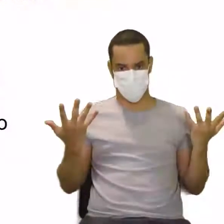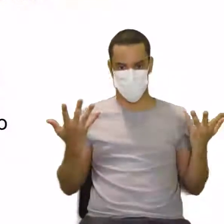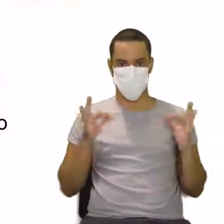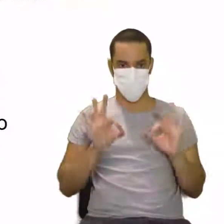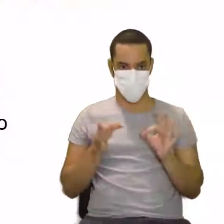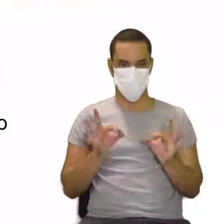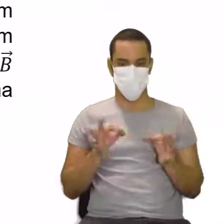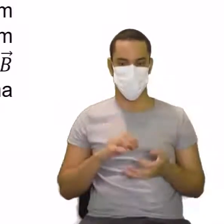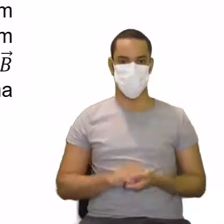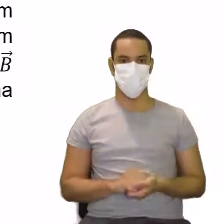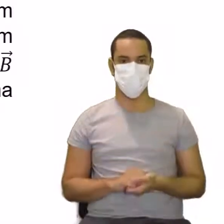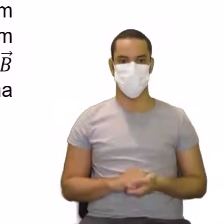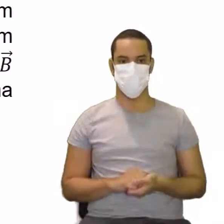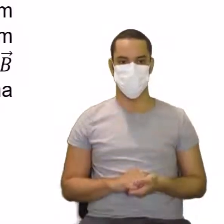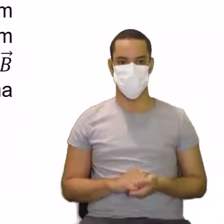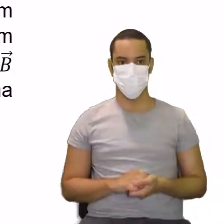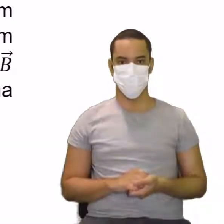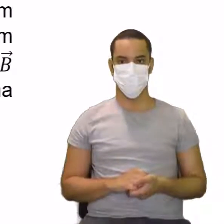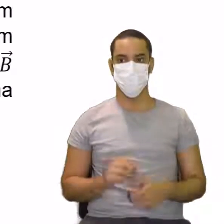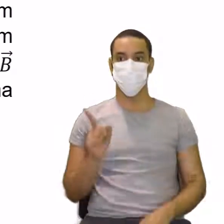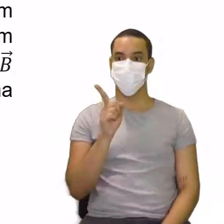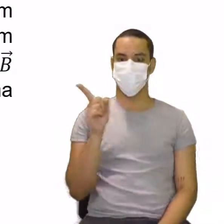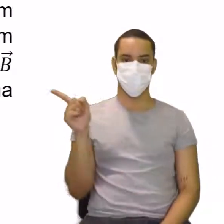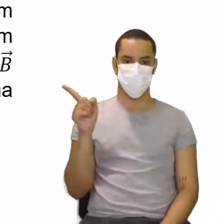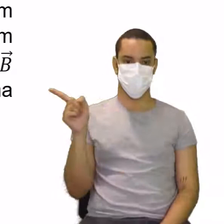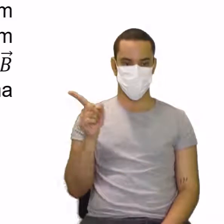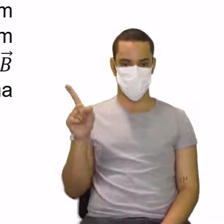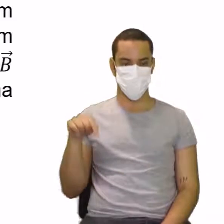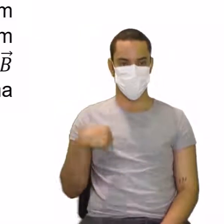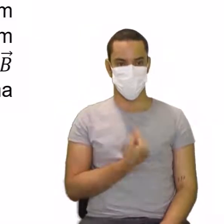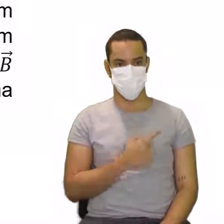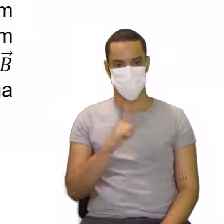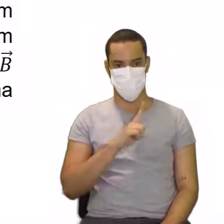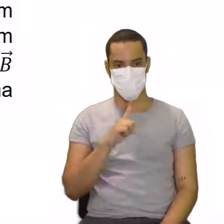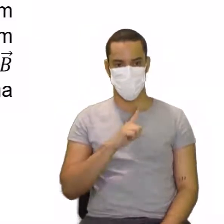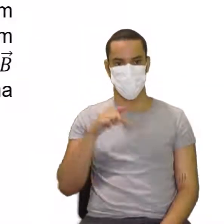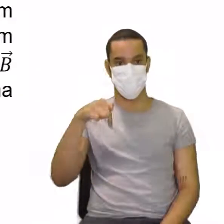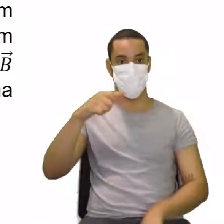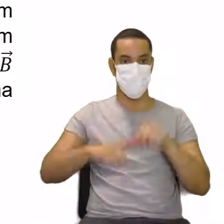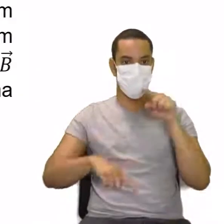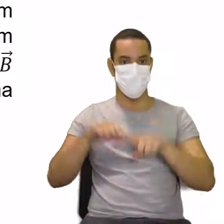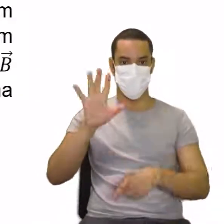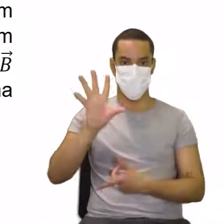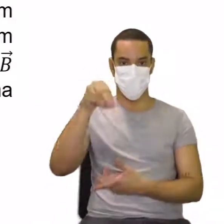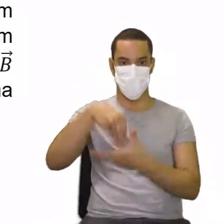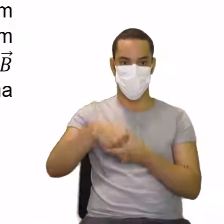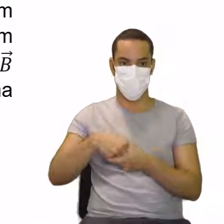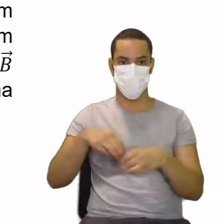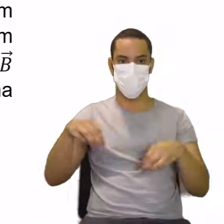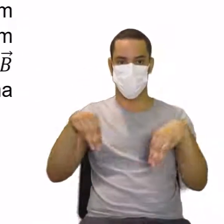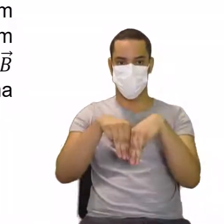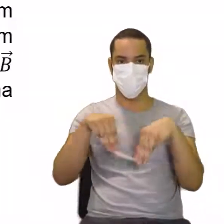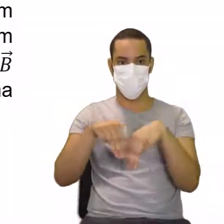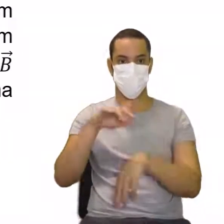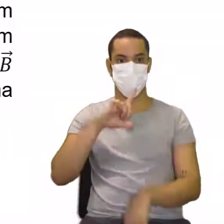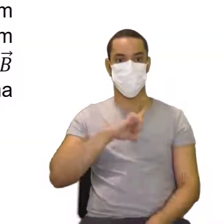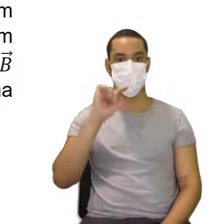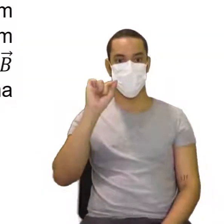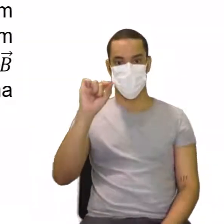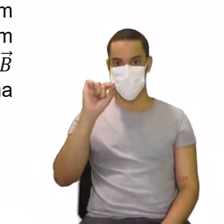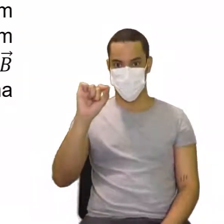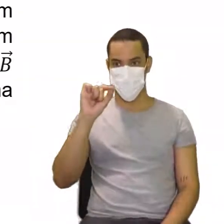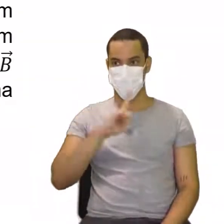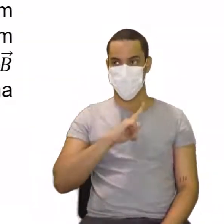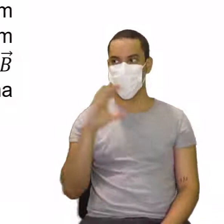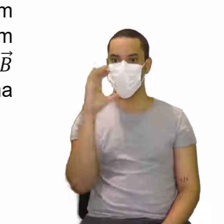ok? E aqui, olha só, quando a gente tem uma carga, lembrando, dentro de um campo magnético, ó, nós temos aqui uma carga